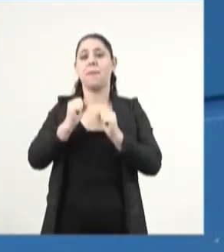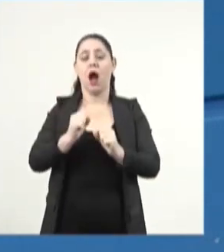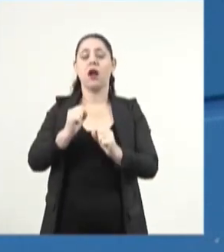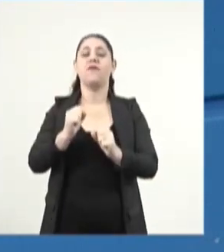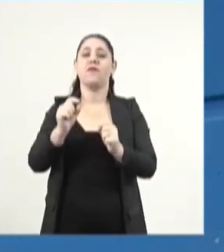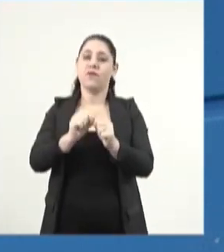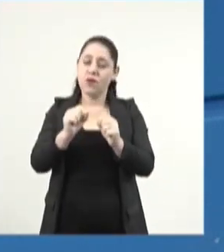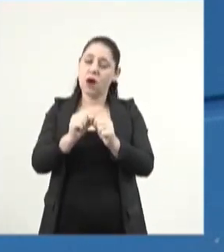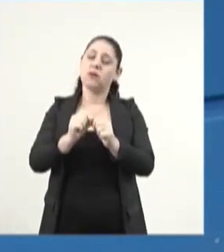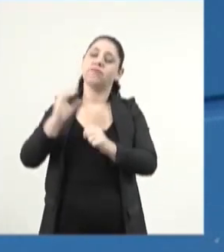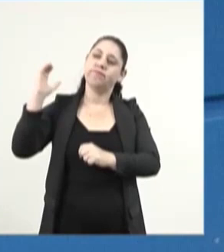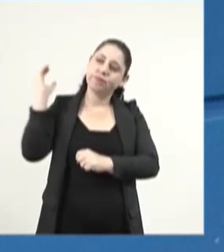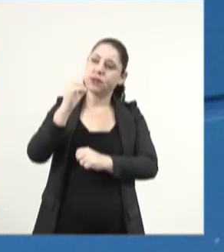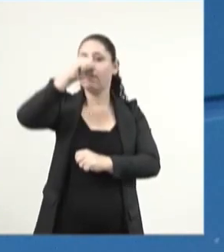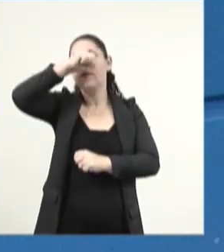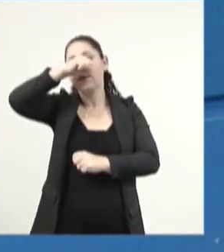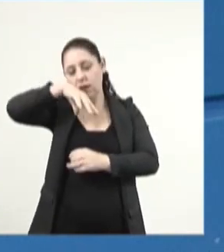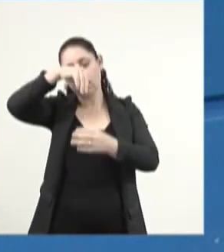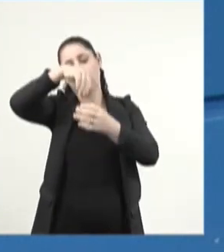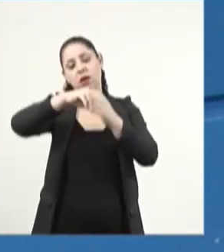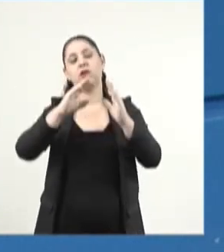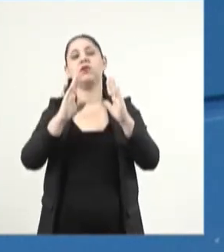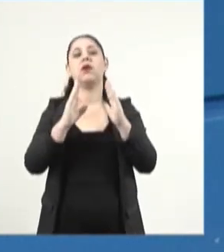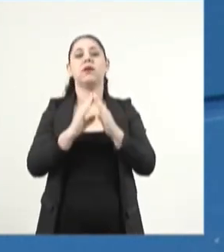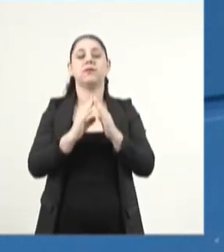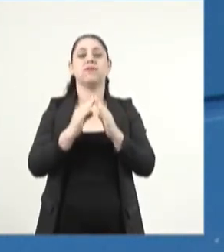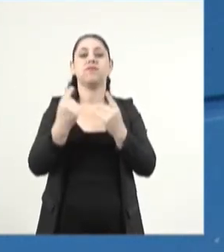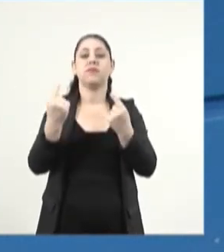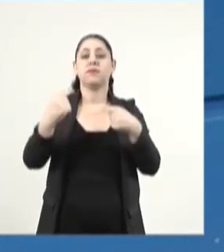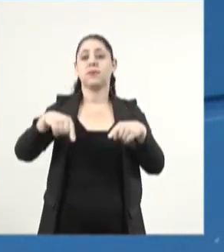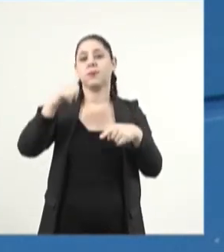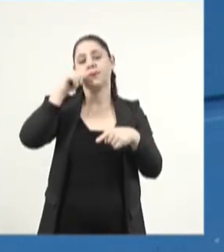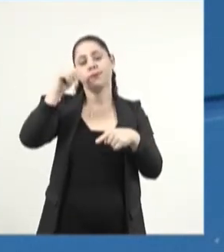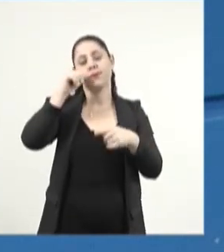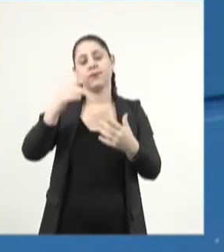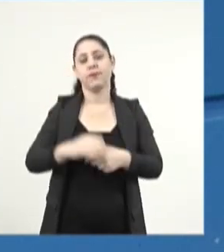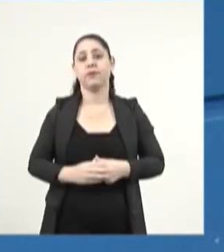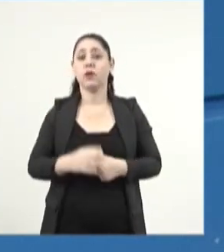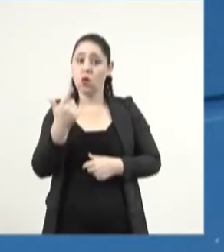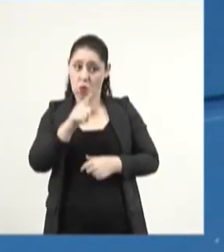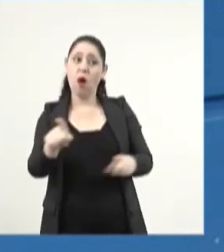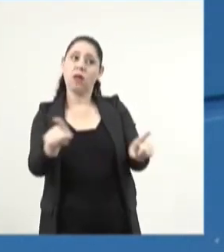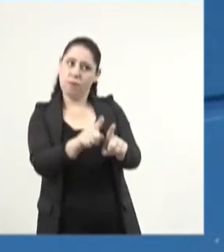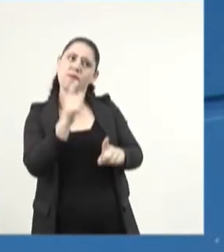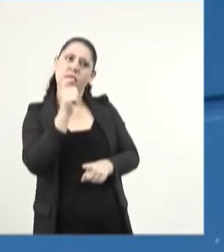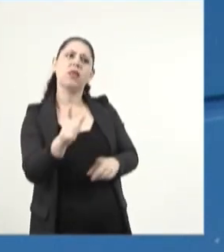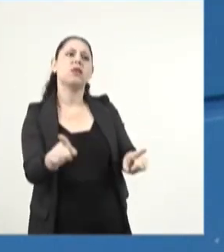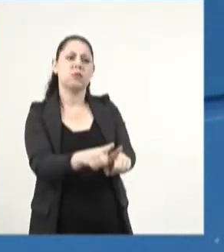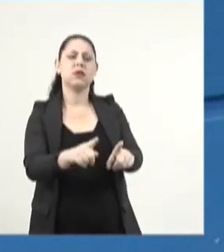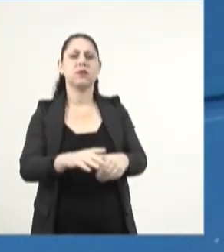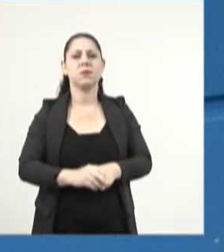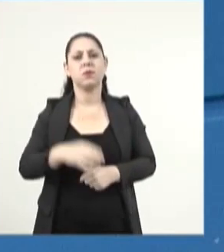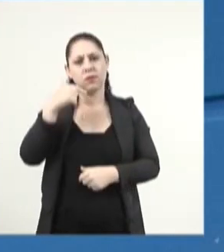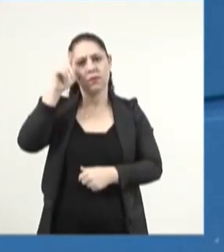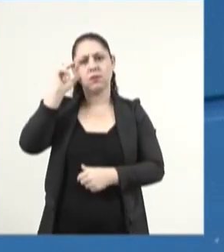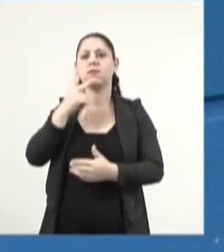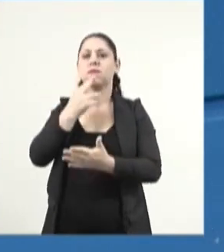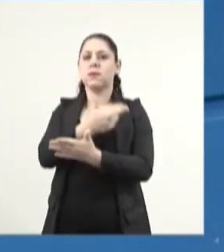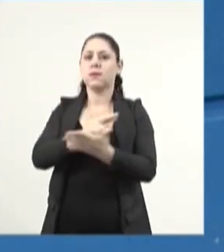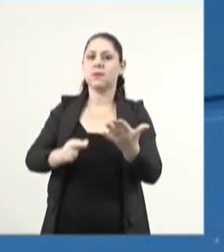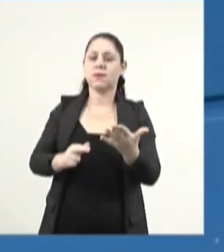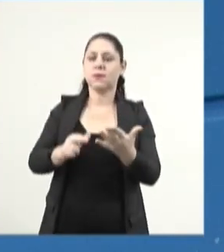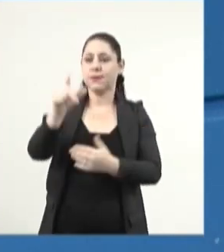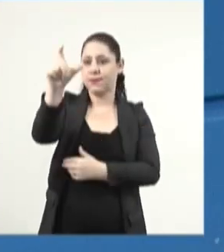produzindo e praticando violência doméstica contra a mulher. E outra coisa, senhor presidente, ontem, no